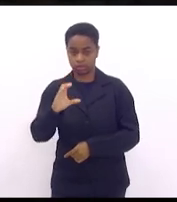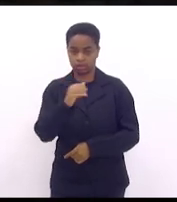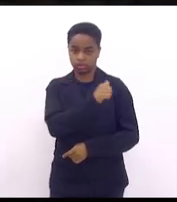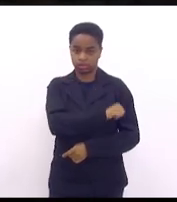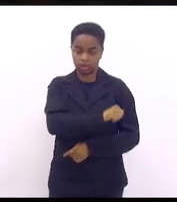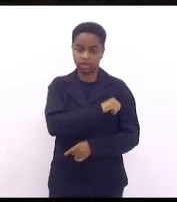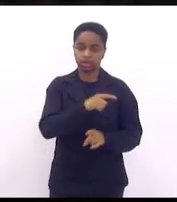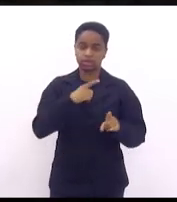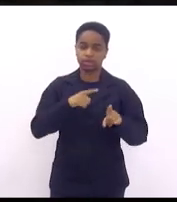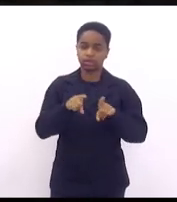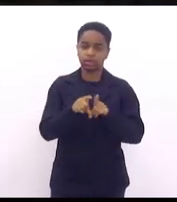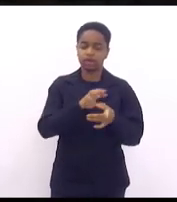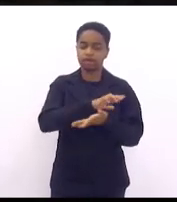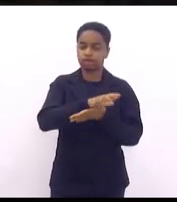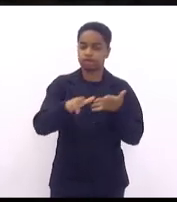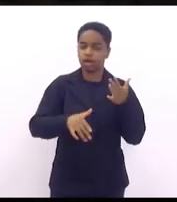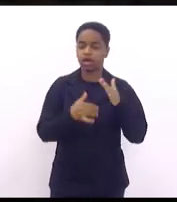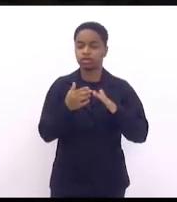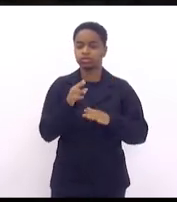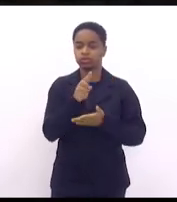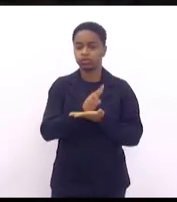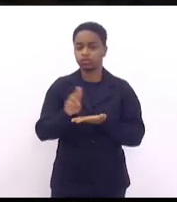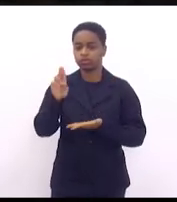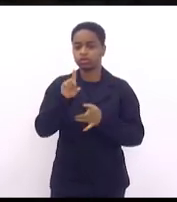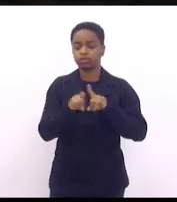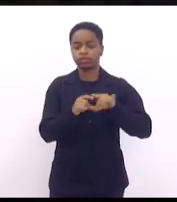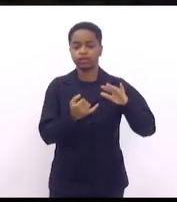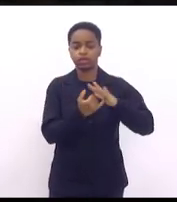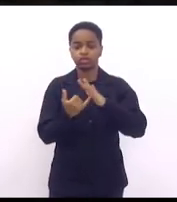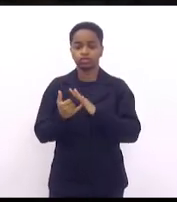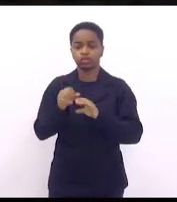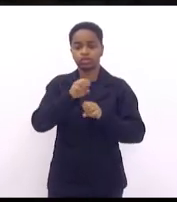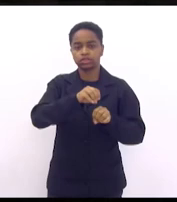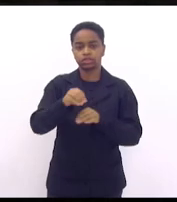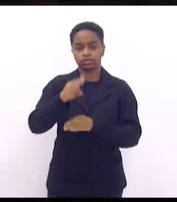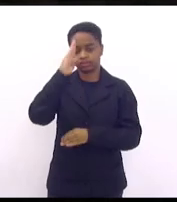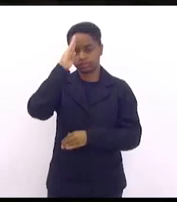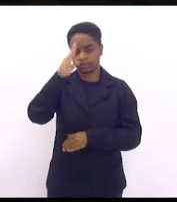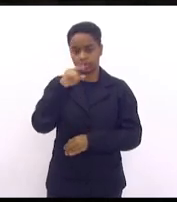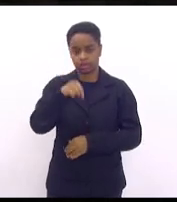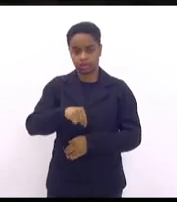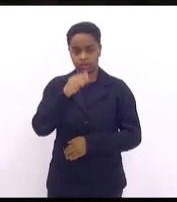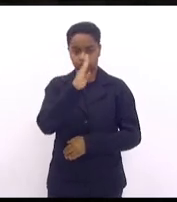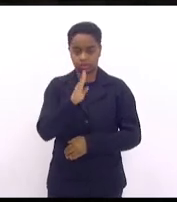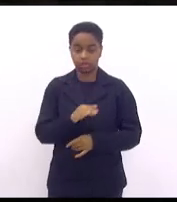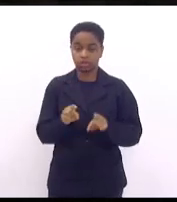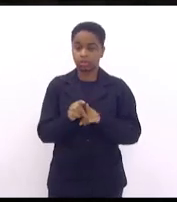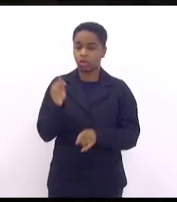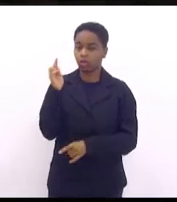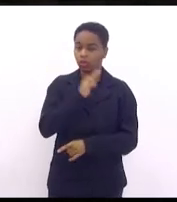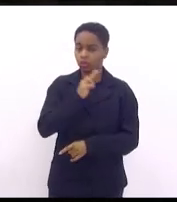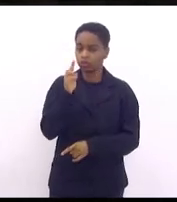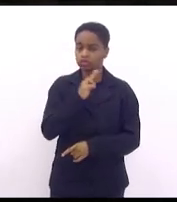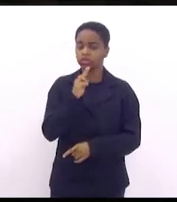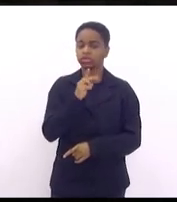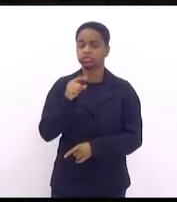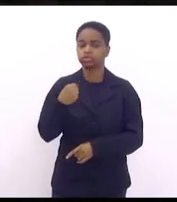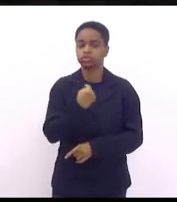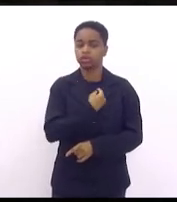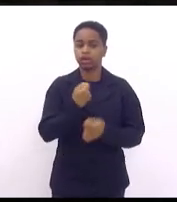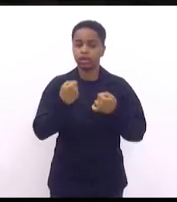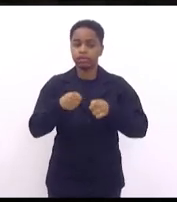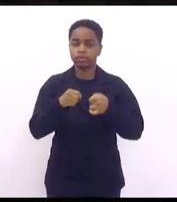diversas universidades e instituições de ensino que estão entre as maiores do Brasil. E é urgente que integremos